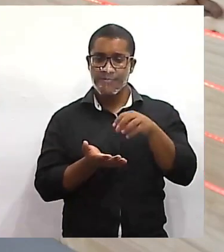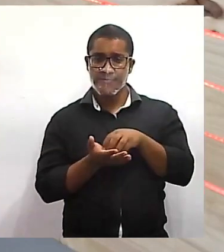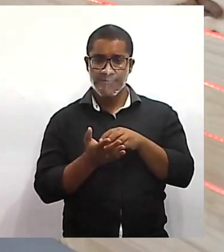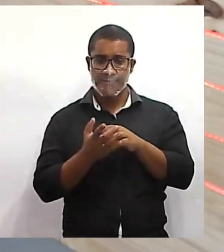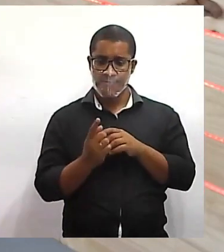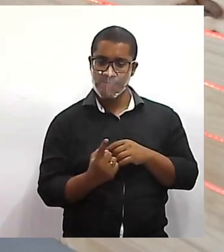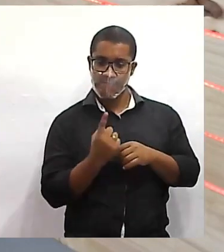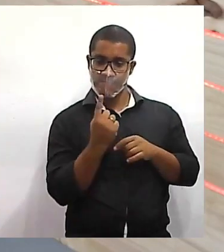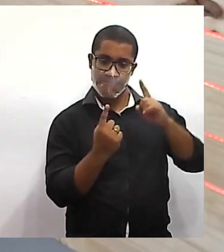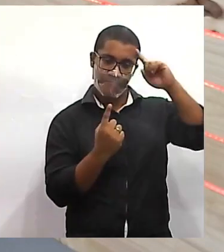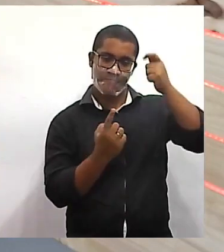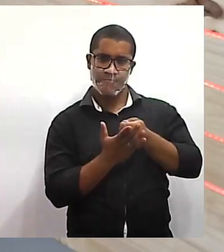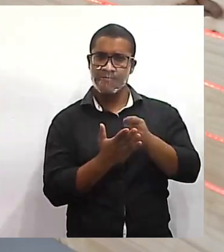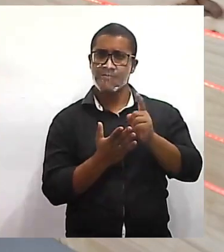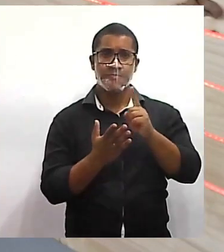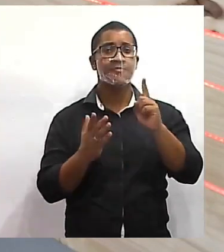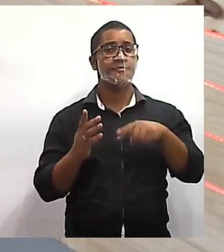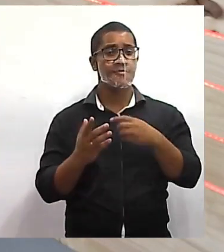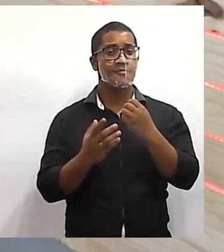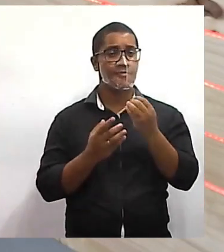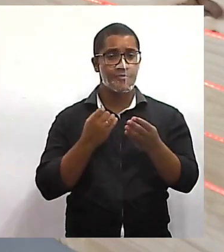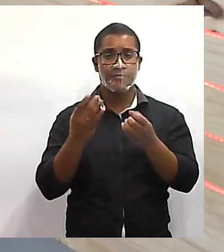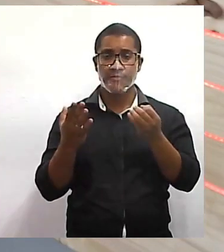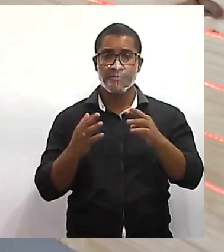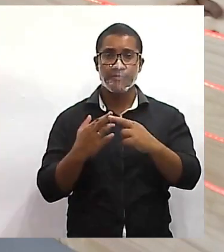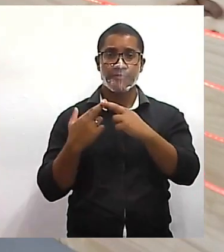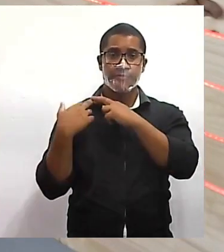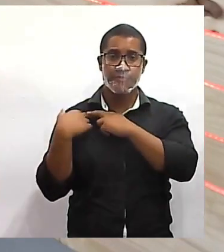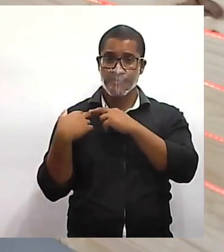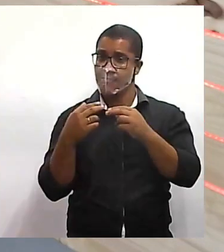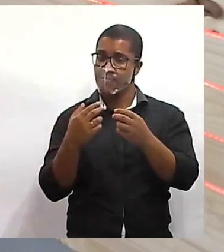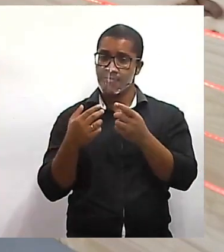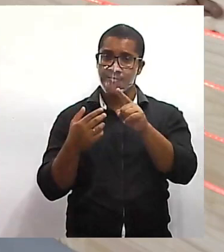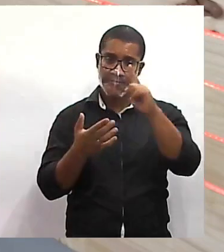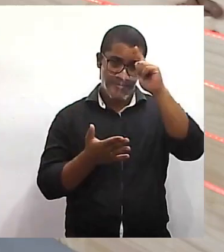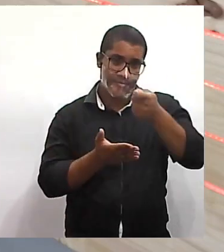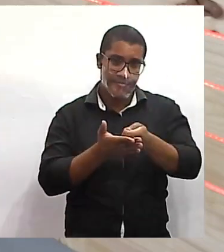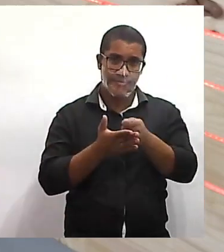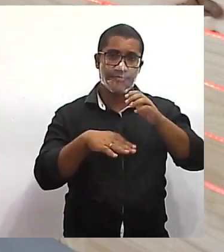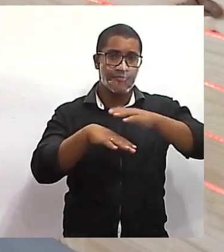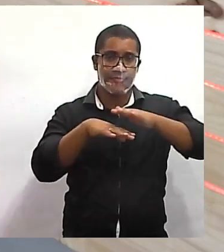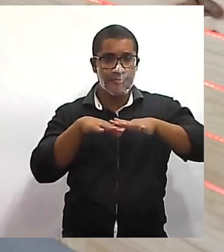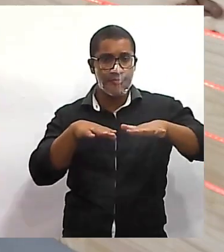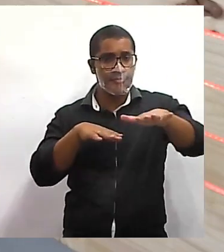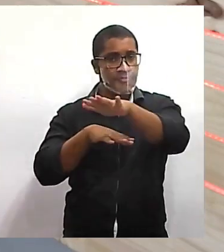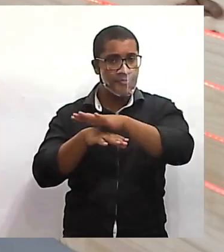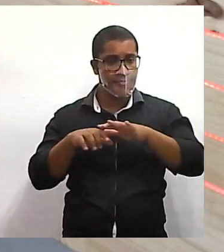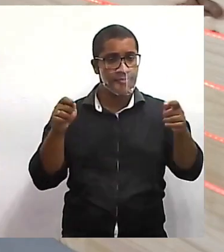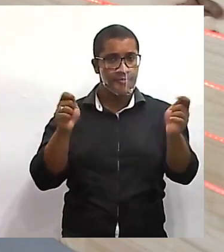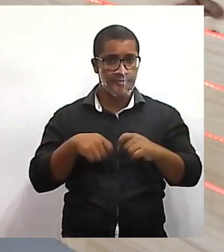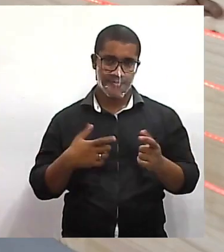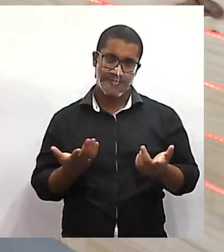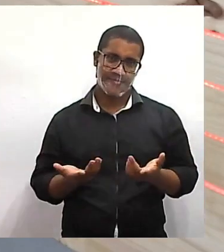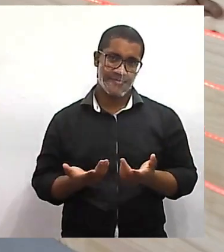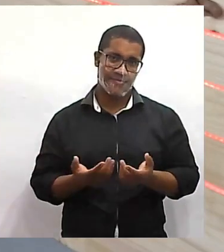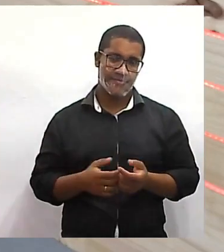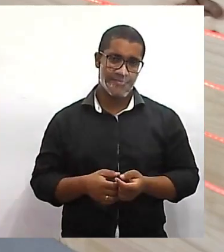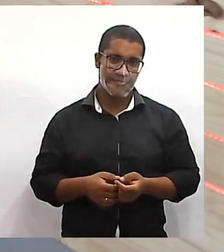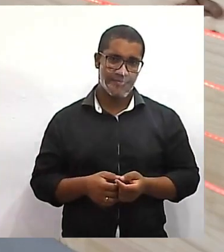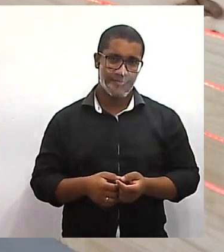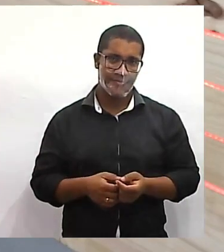essa distribuição, né? Da tomada de decisão, do poder de decisão,